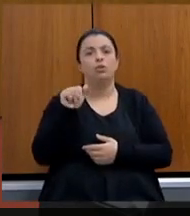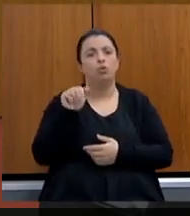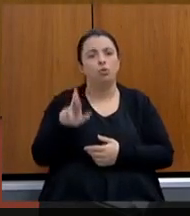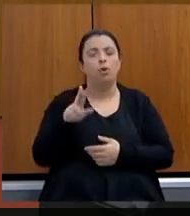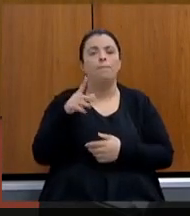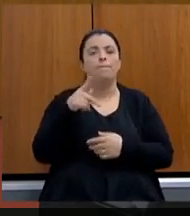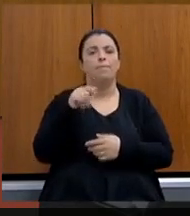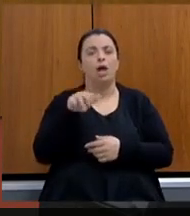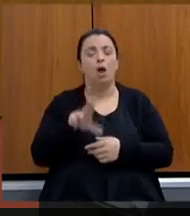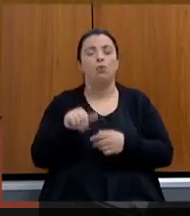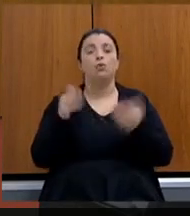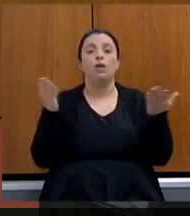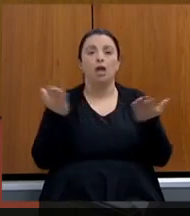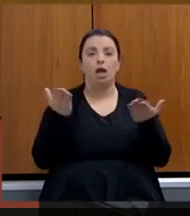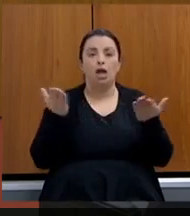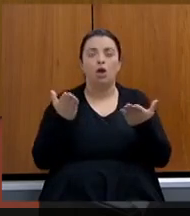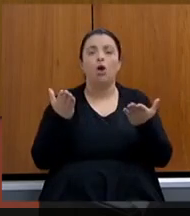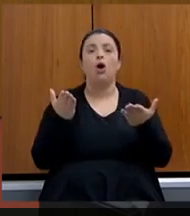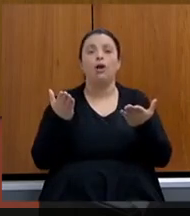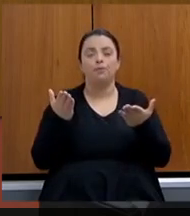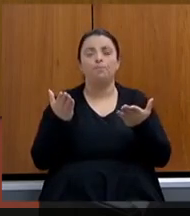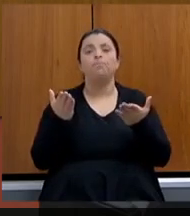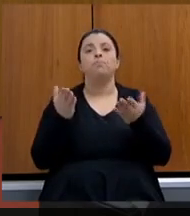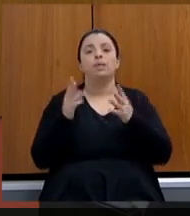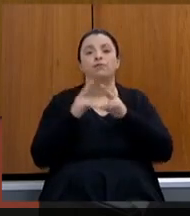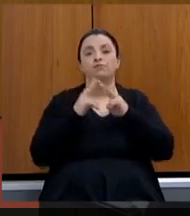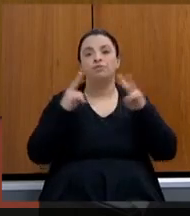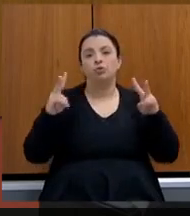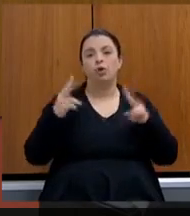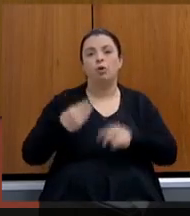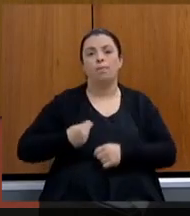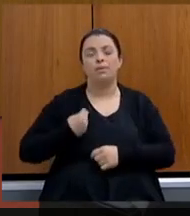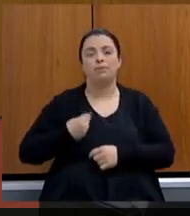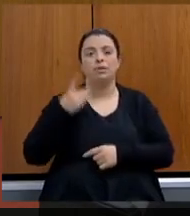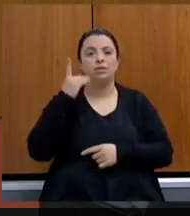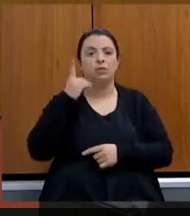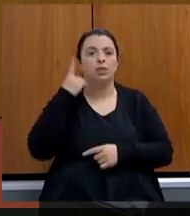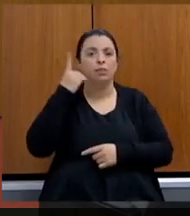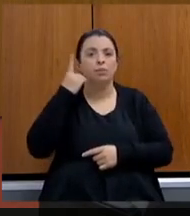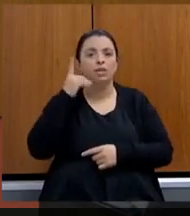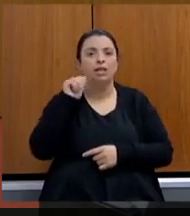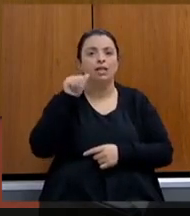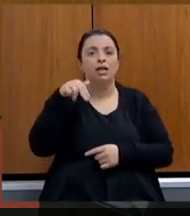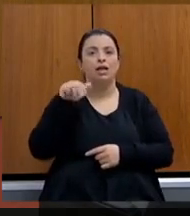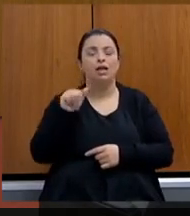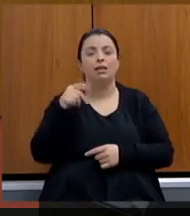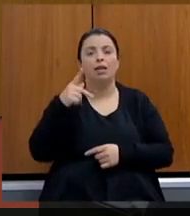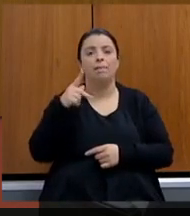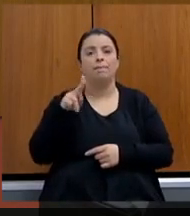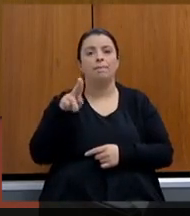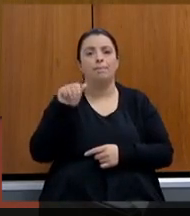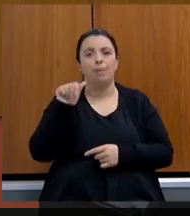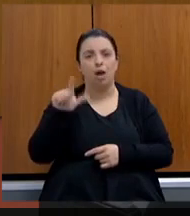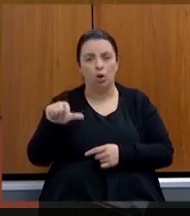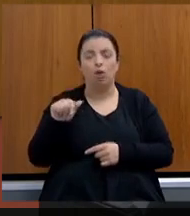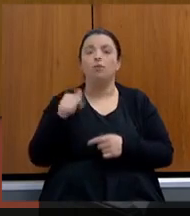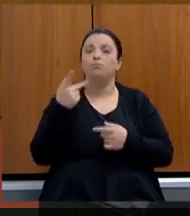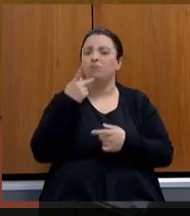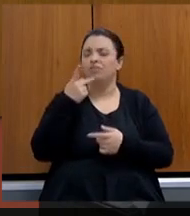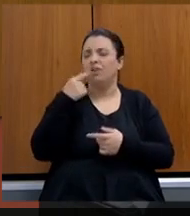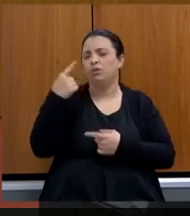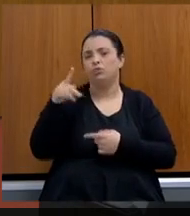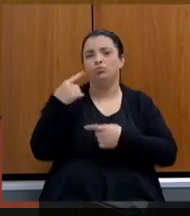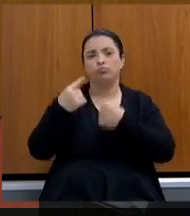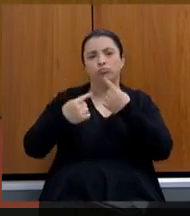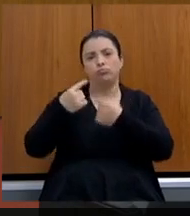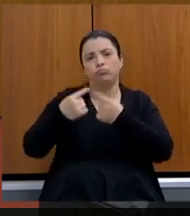obrigada passo Então as considerações também virtualmente da deputada Ana Paula Siqueira para trazer as suas discussões